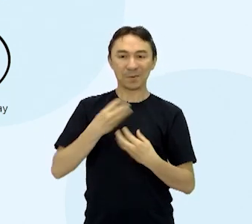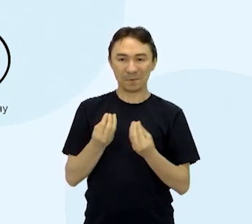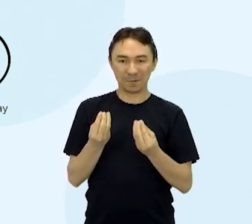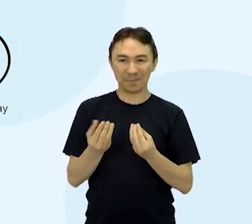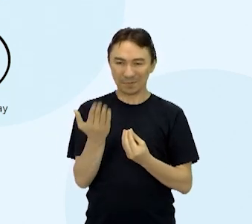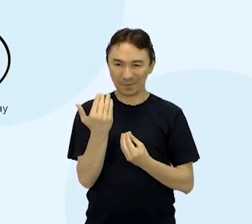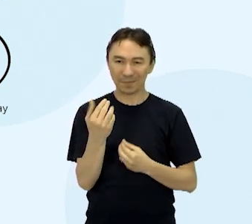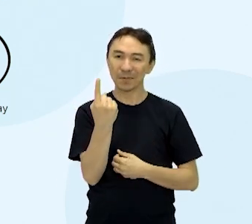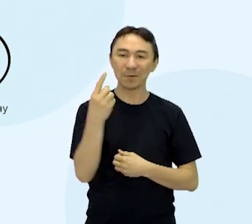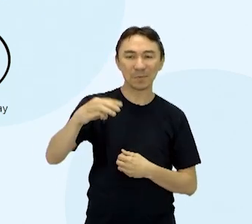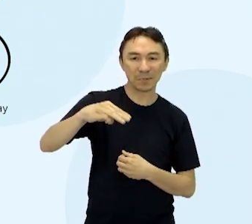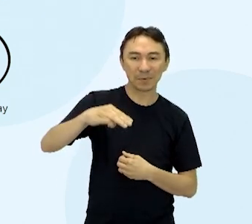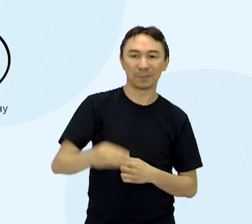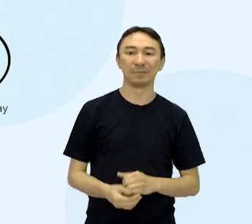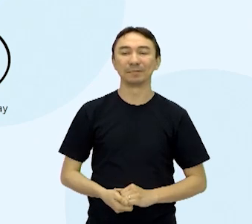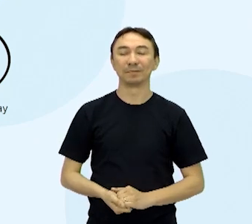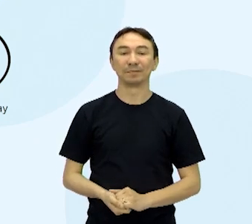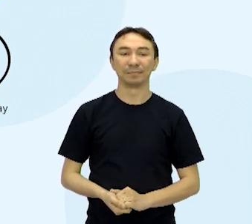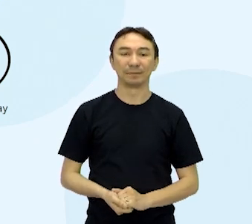encontra.